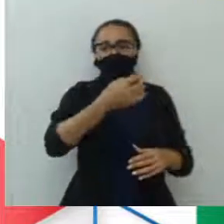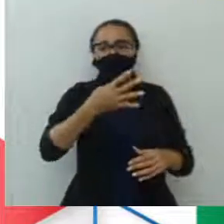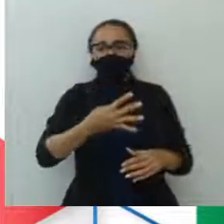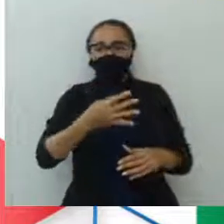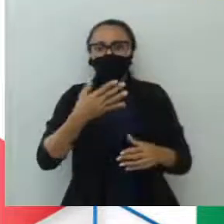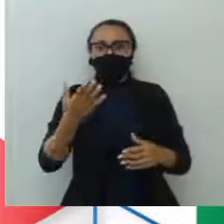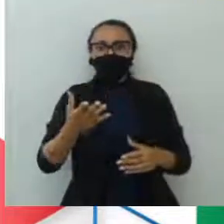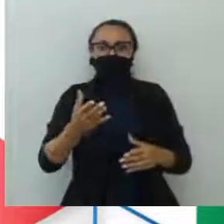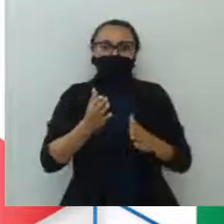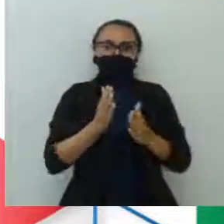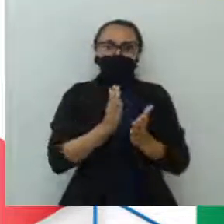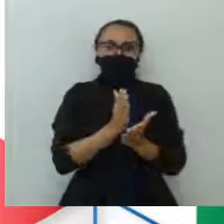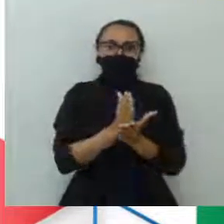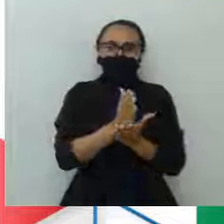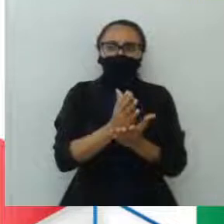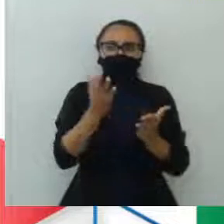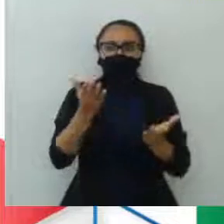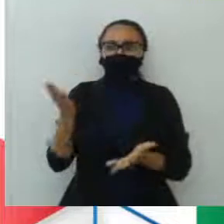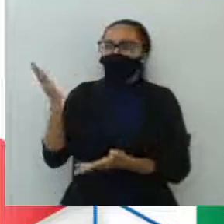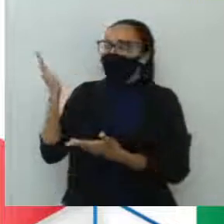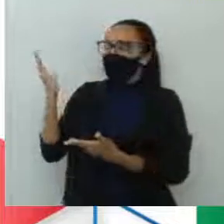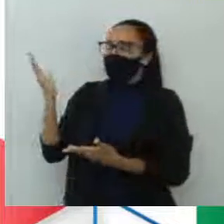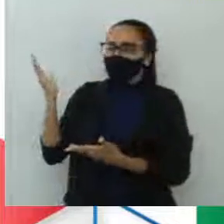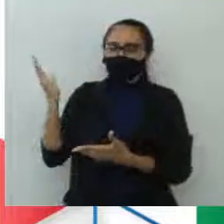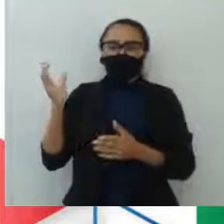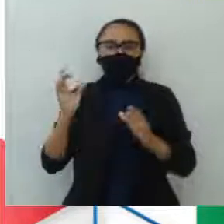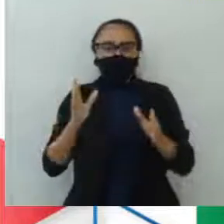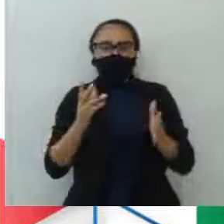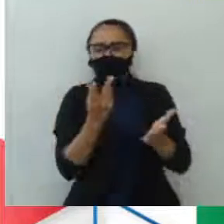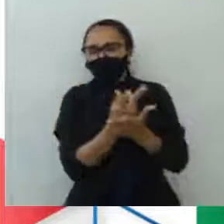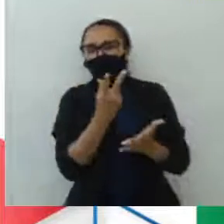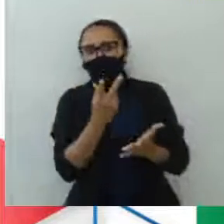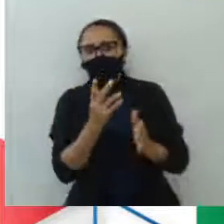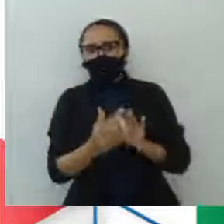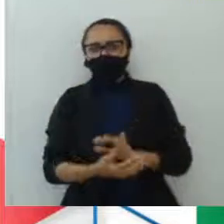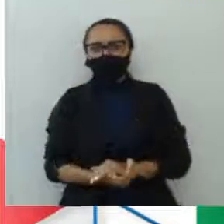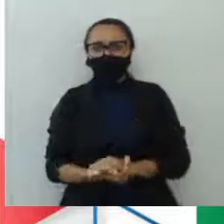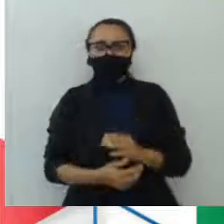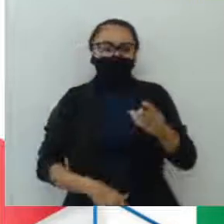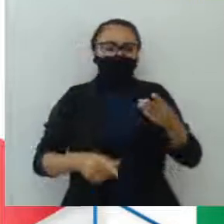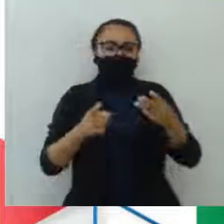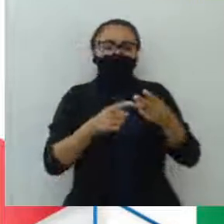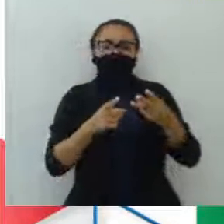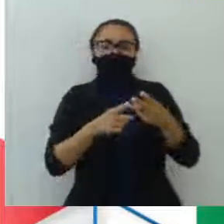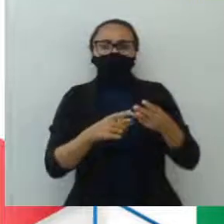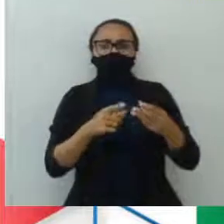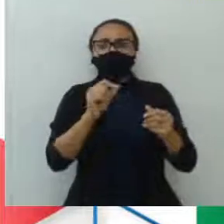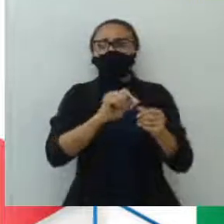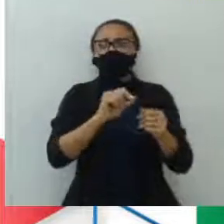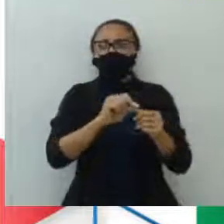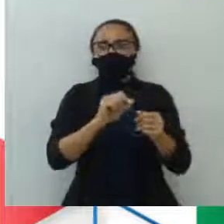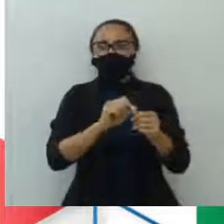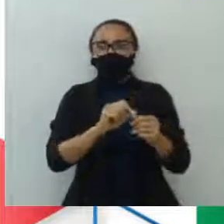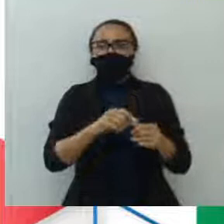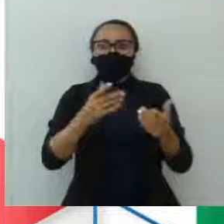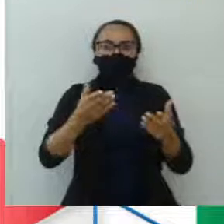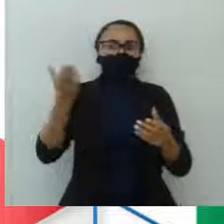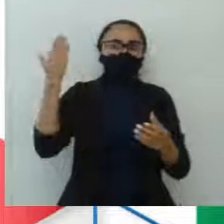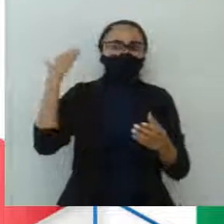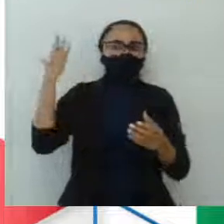do destino é aquela imperativa, é fulminante, é papum, então tem que ser em 24 horas. E a unidade de ação é que a tragédia